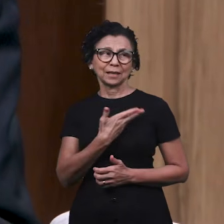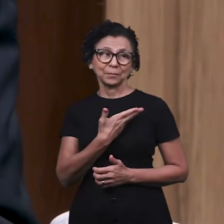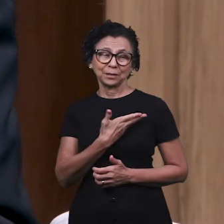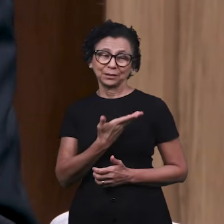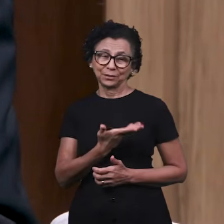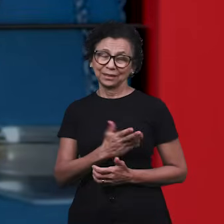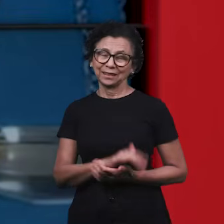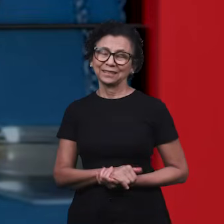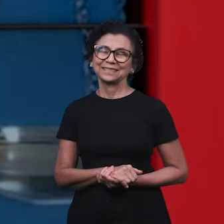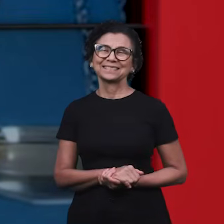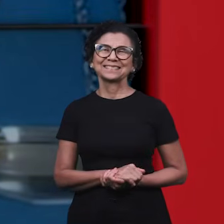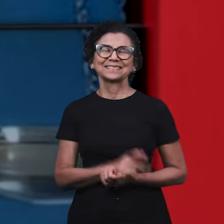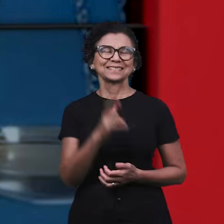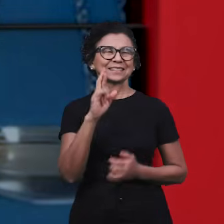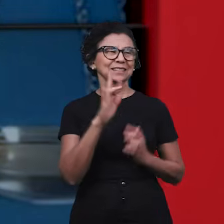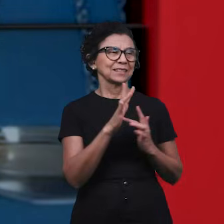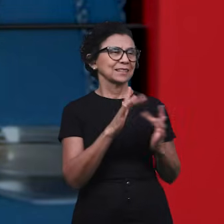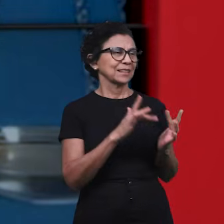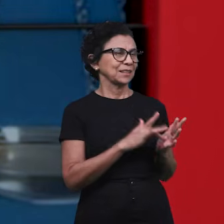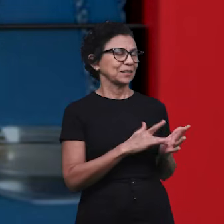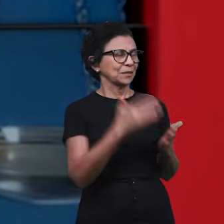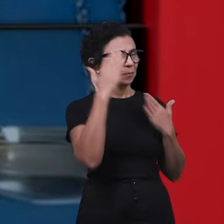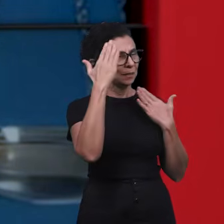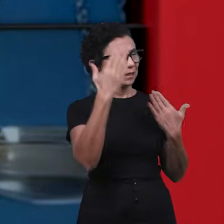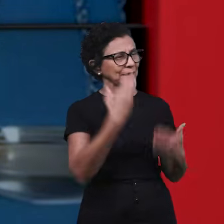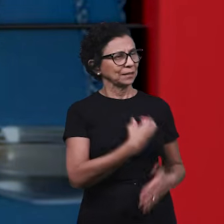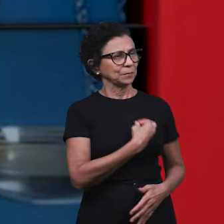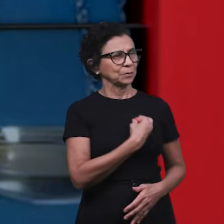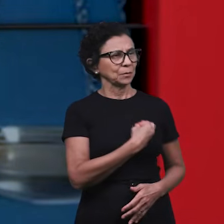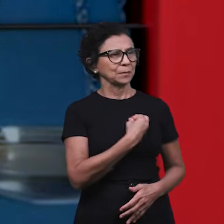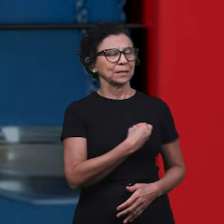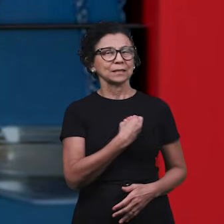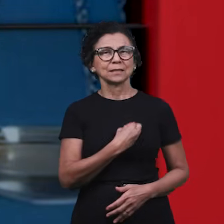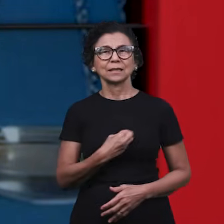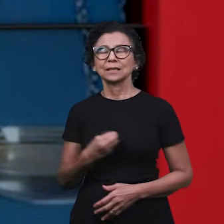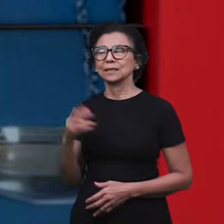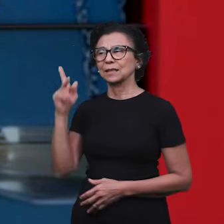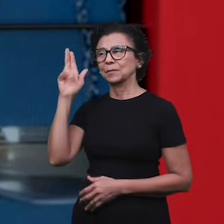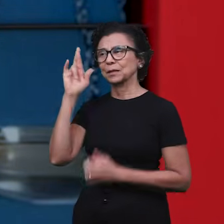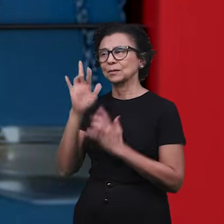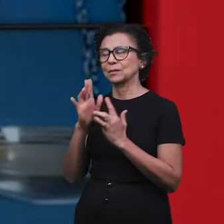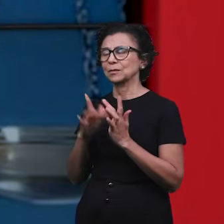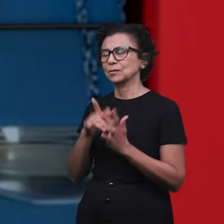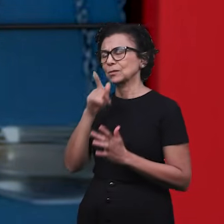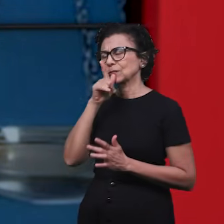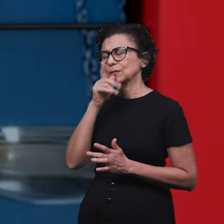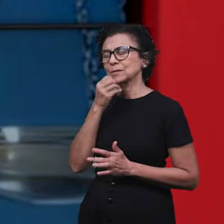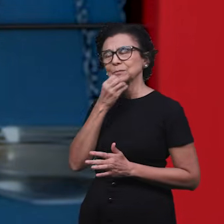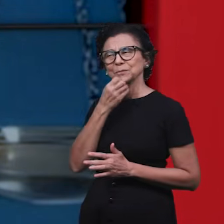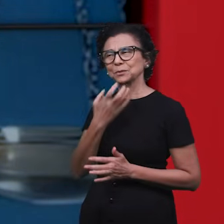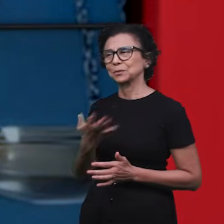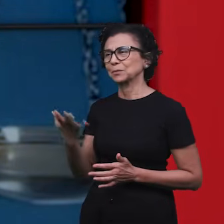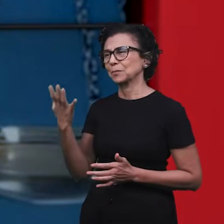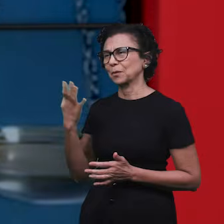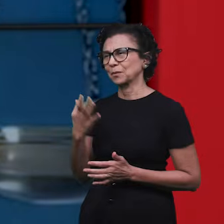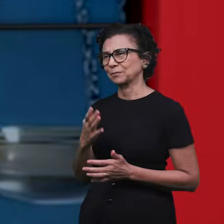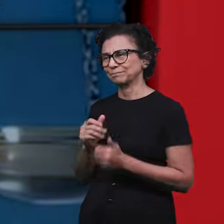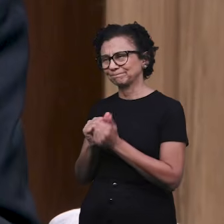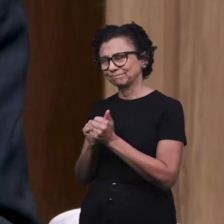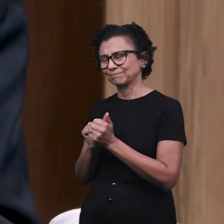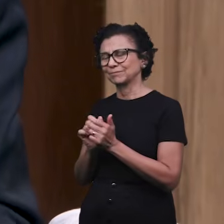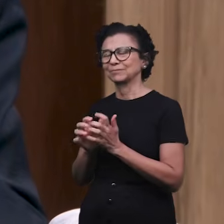Fernando, a paz do Senhor, obrigado mais uma vez por estar aqui comigo. Paz do Senhor, pastor Gilson, sempre é muito bom estar junto contigo